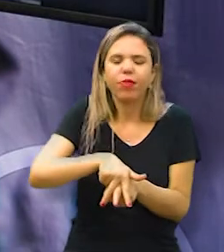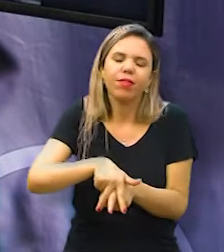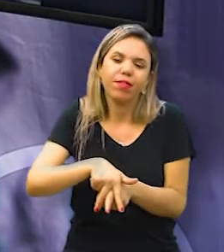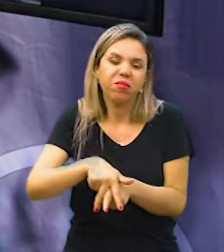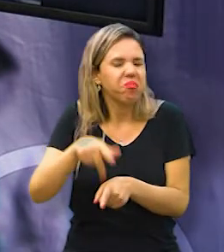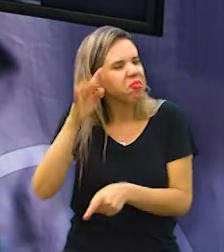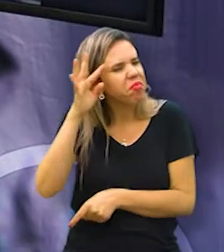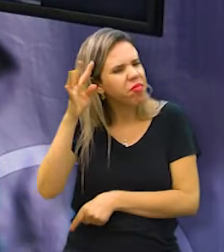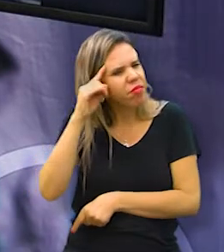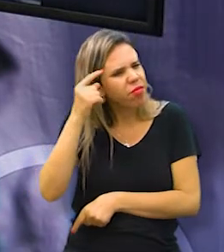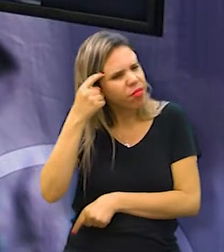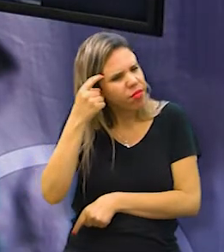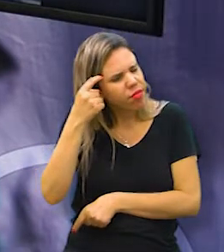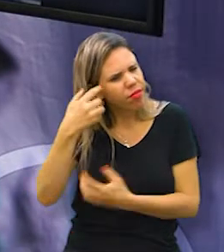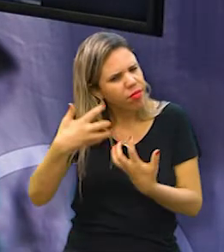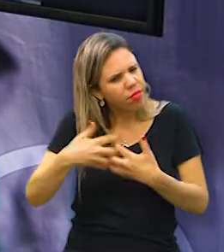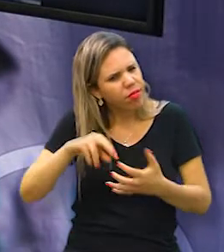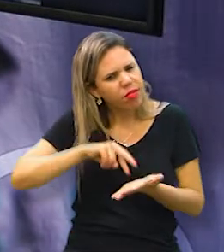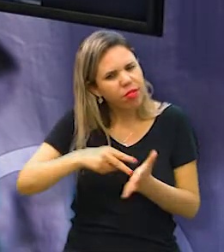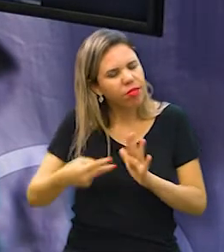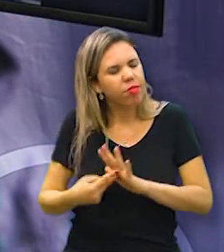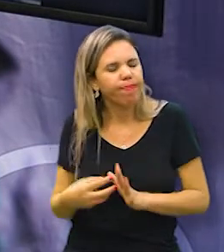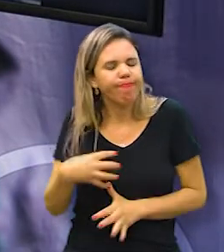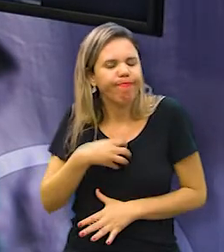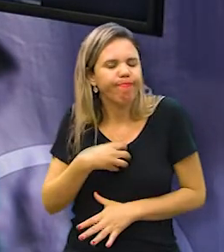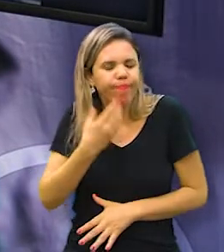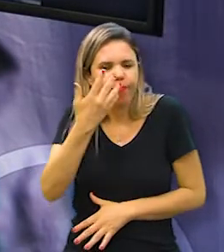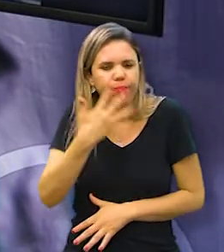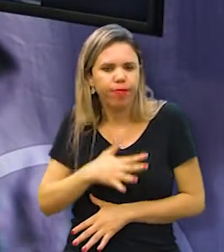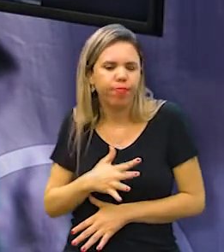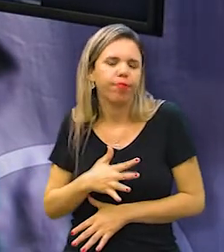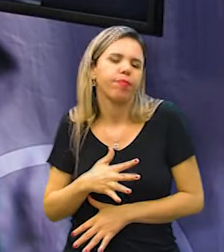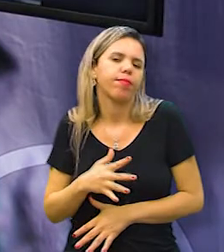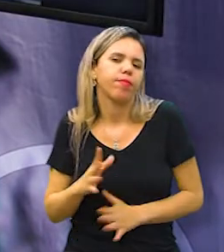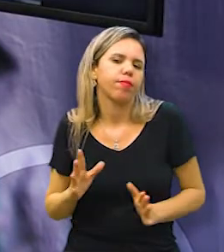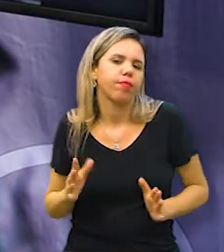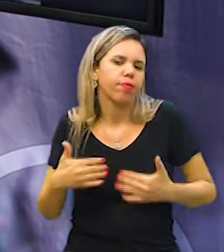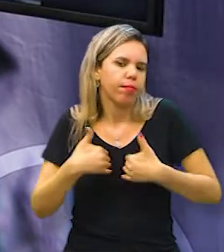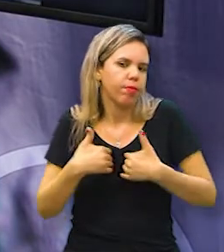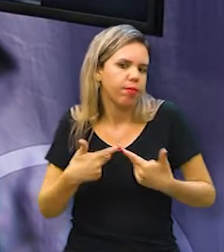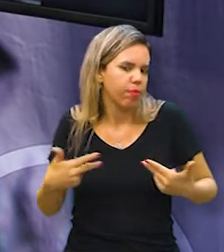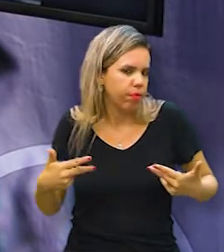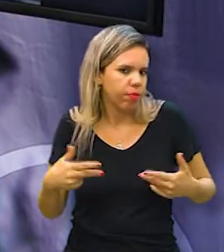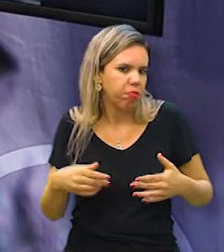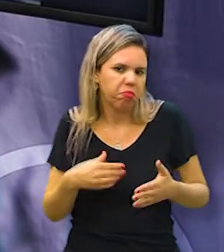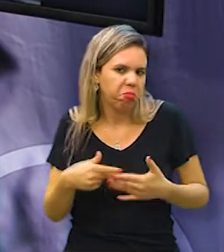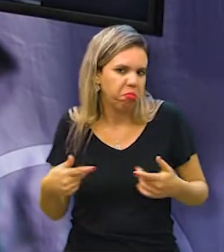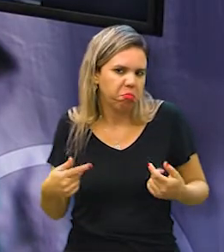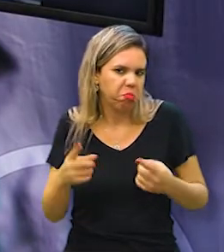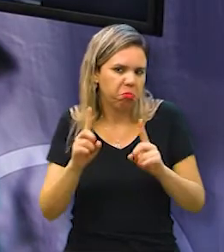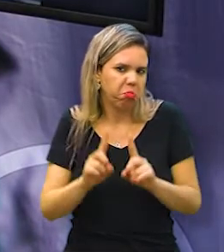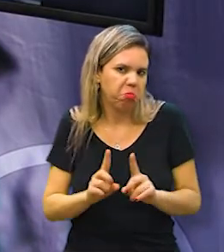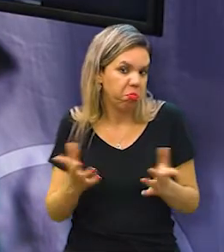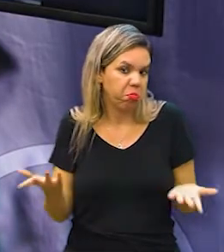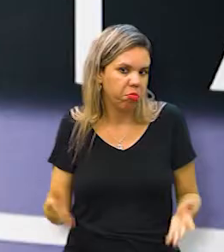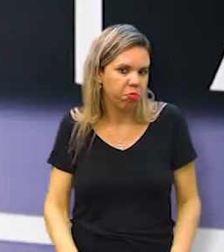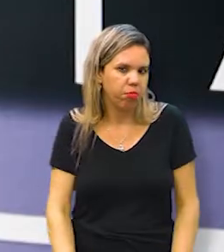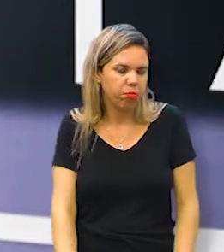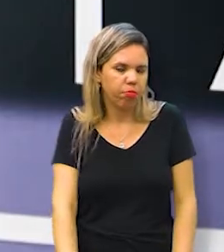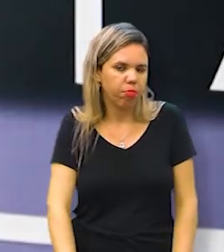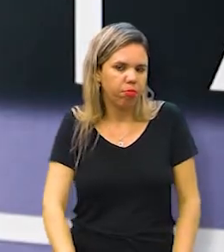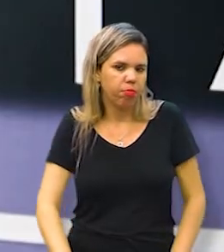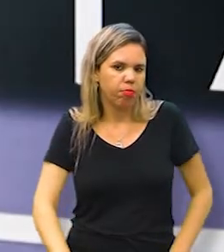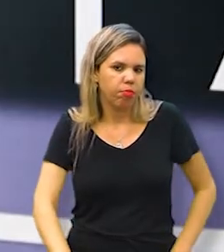já pensou no que significa isso para uma criança que tenha uma necessidade especial, vamos dizer